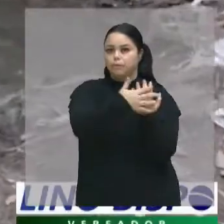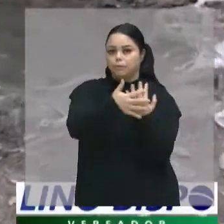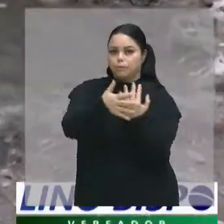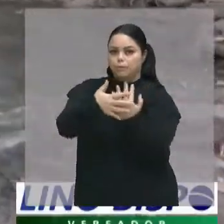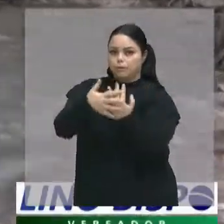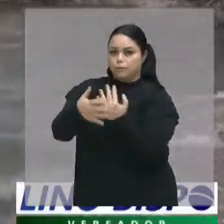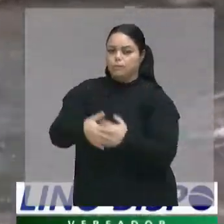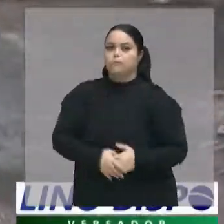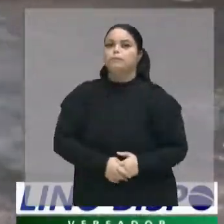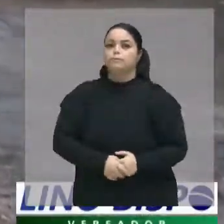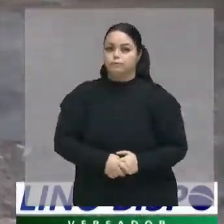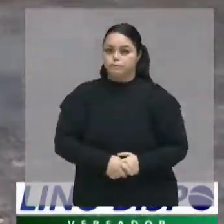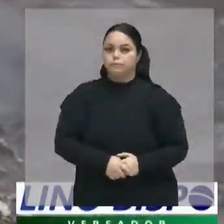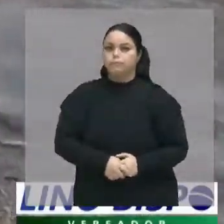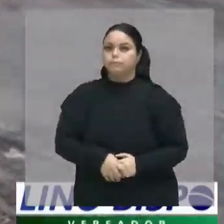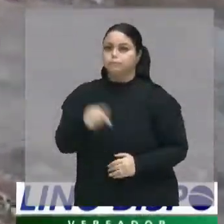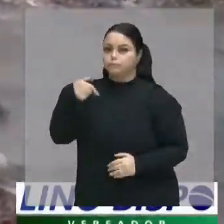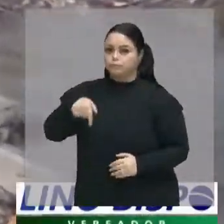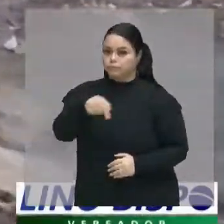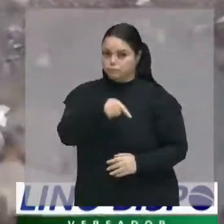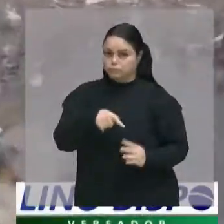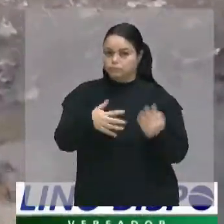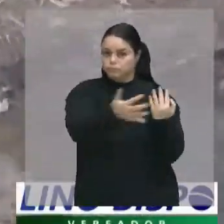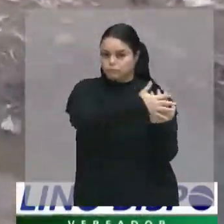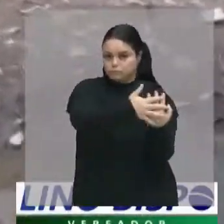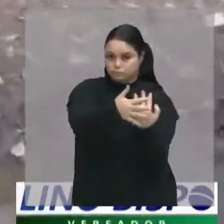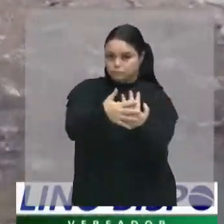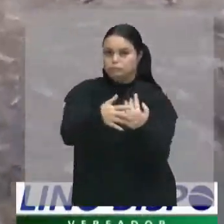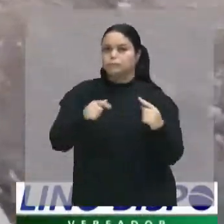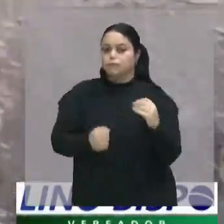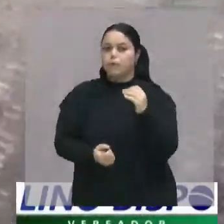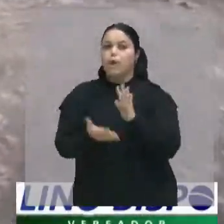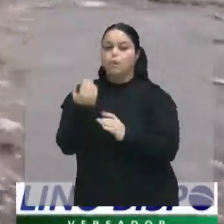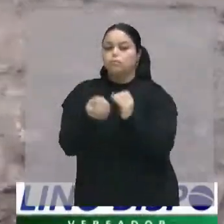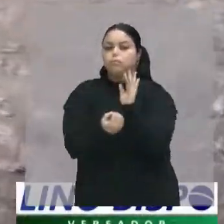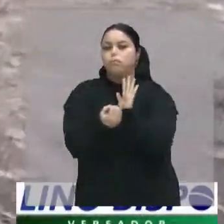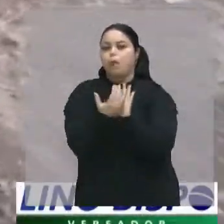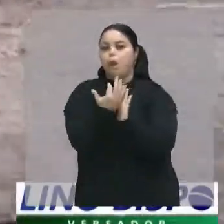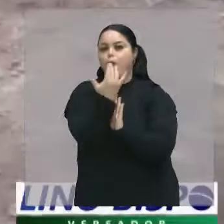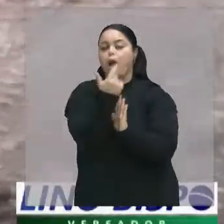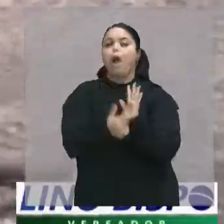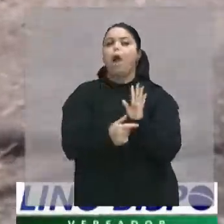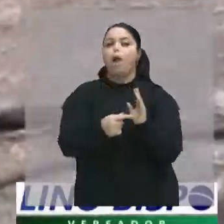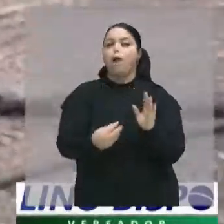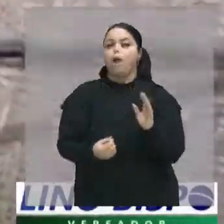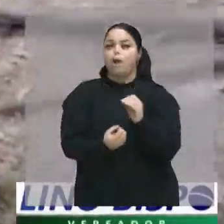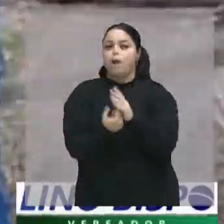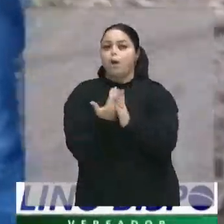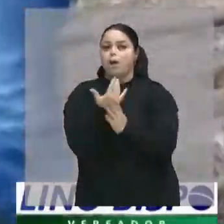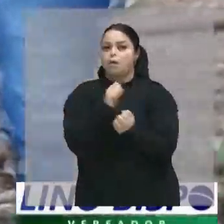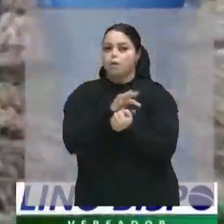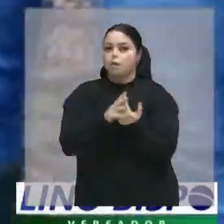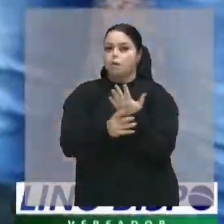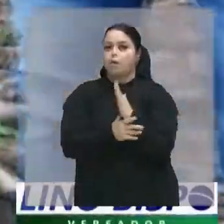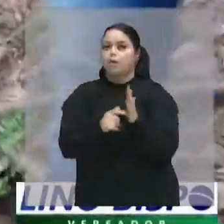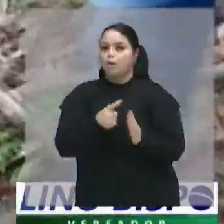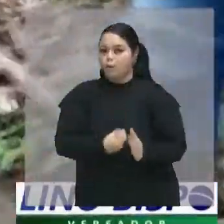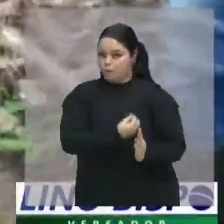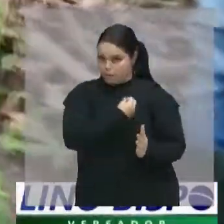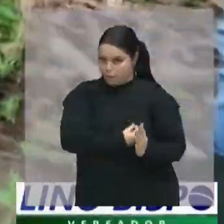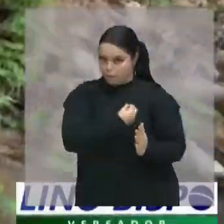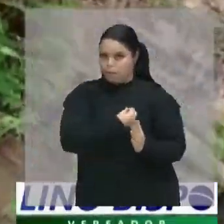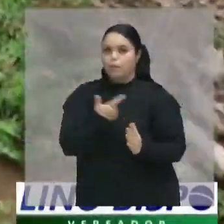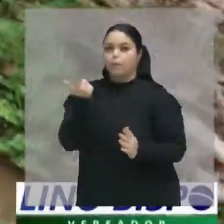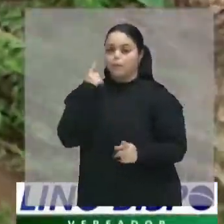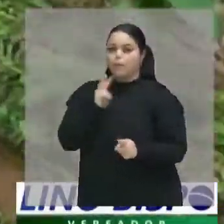Aqui é uma fonte de vida, tá? que ela deveria encontrar outras fontes de vida